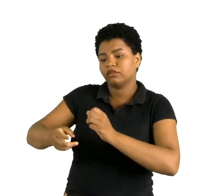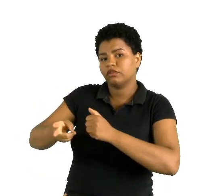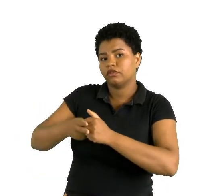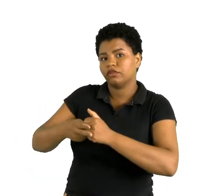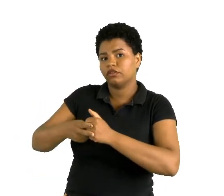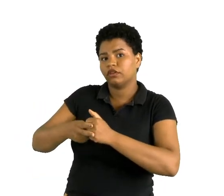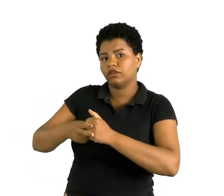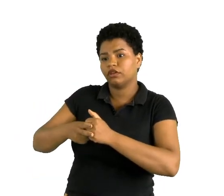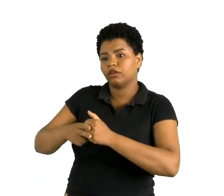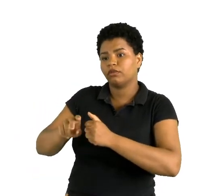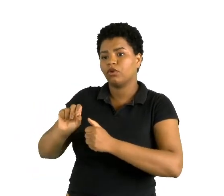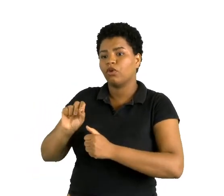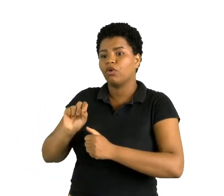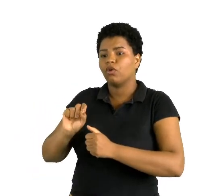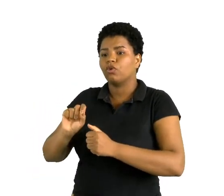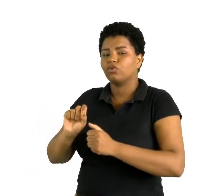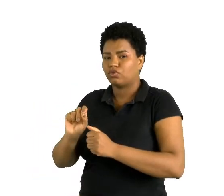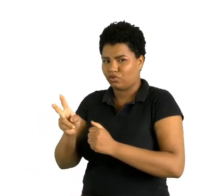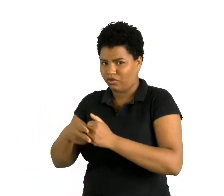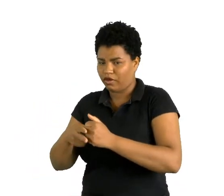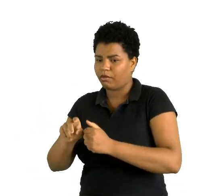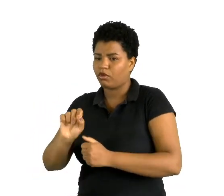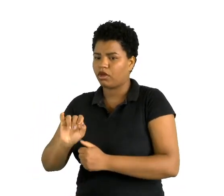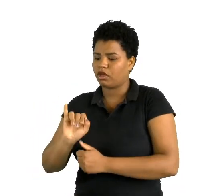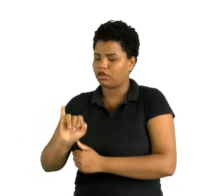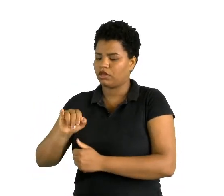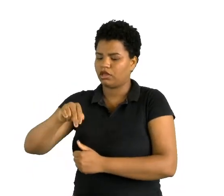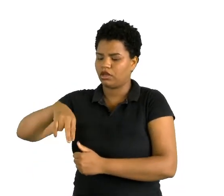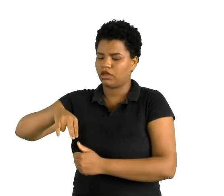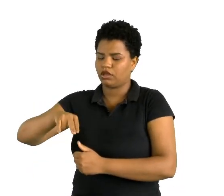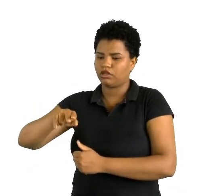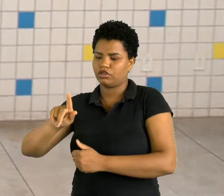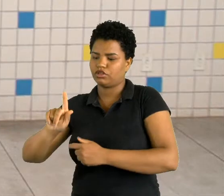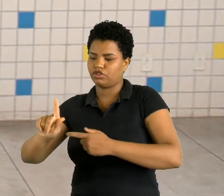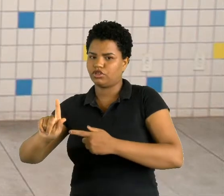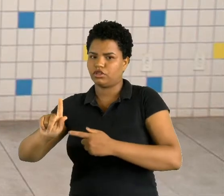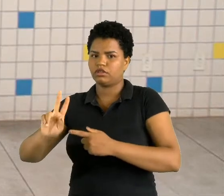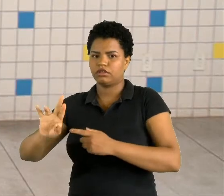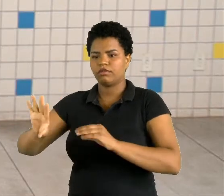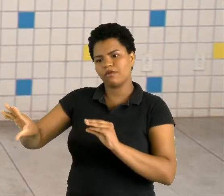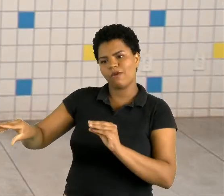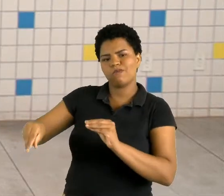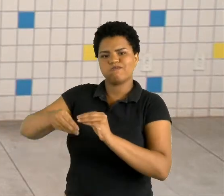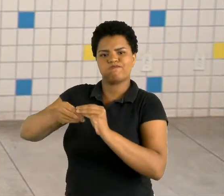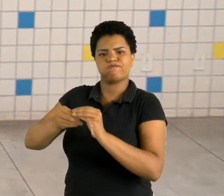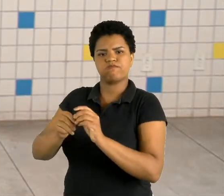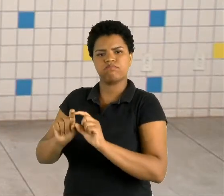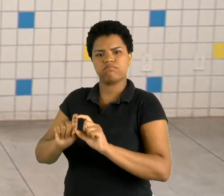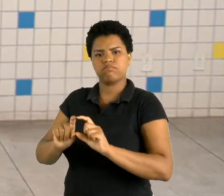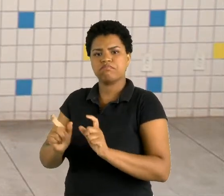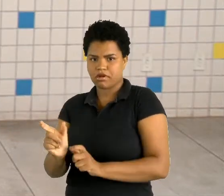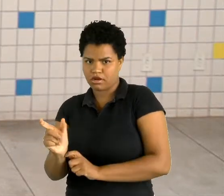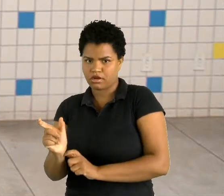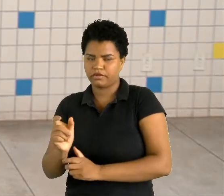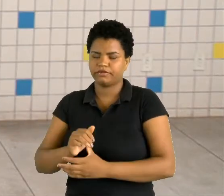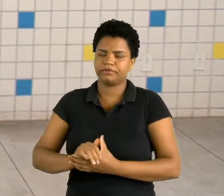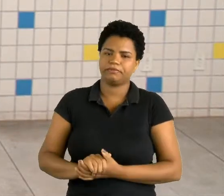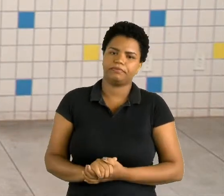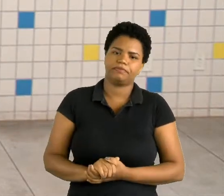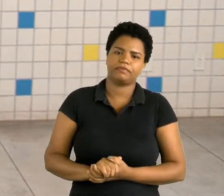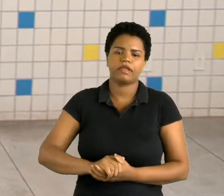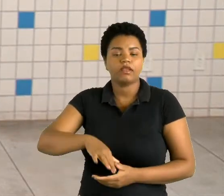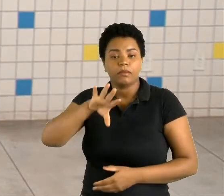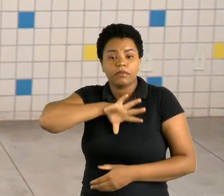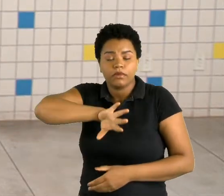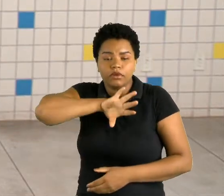terminação ing. Então, o verbo travel ficou traveling. No português, na língua